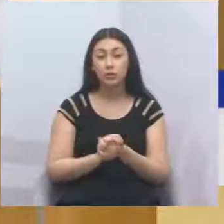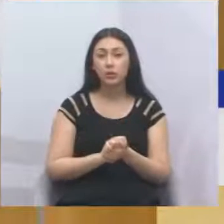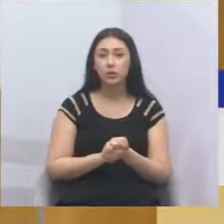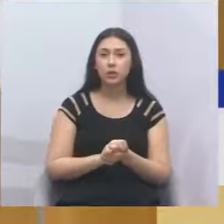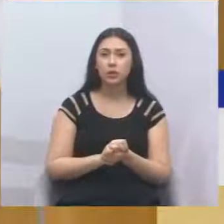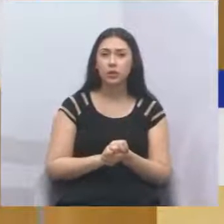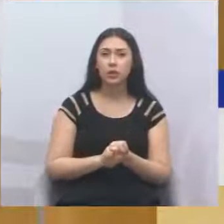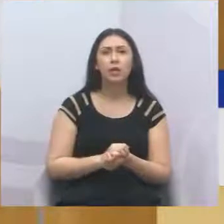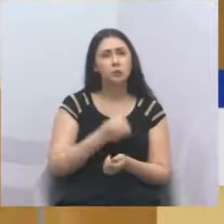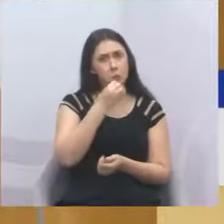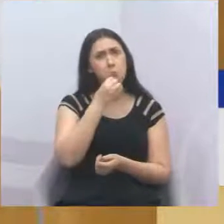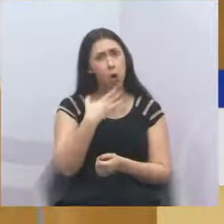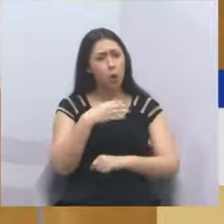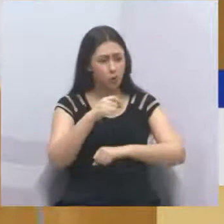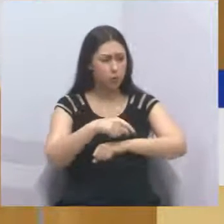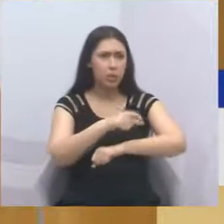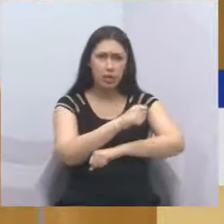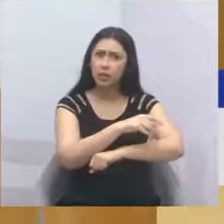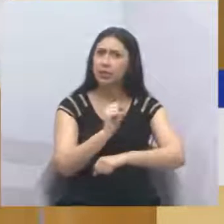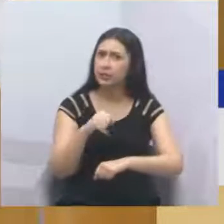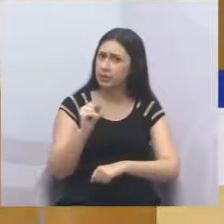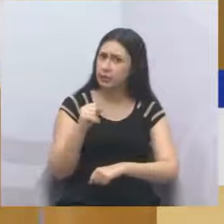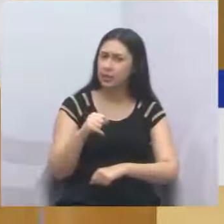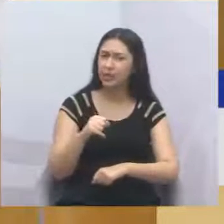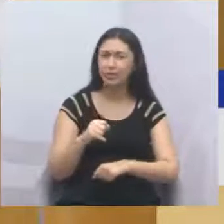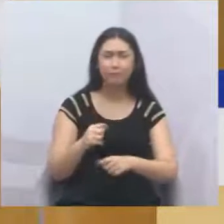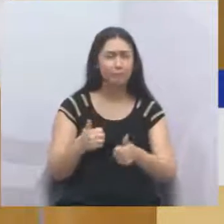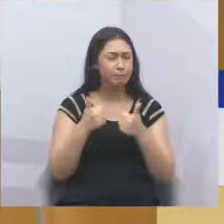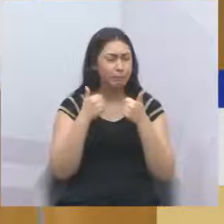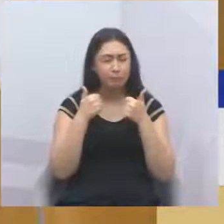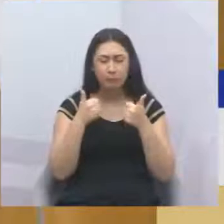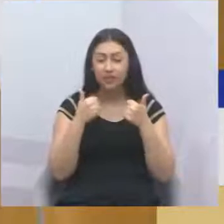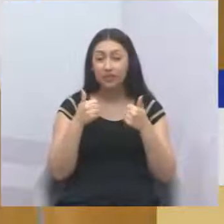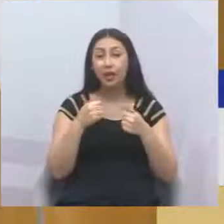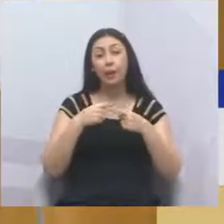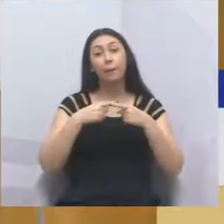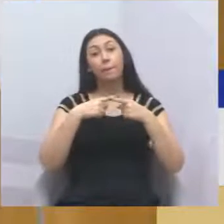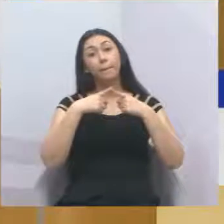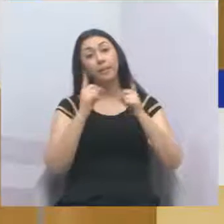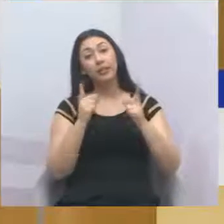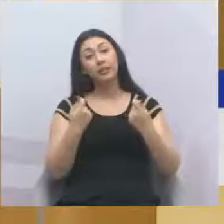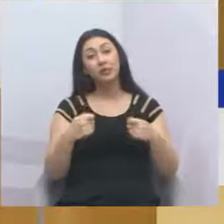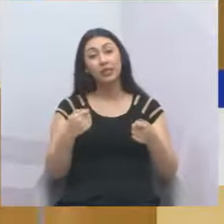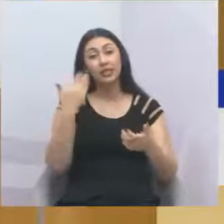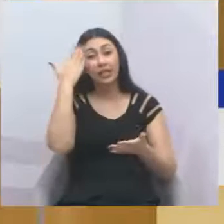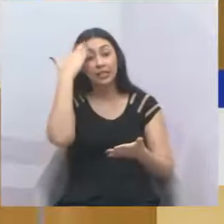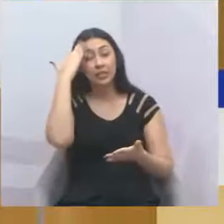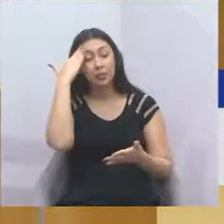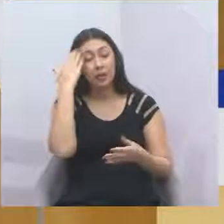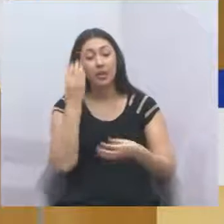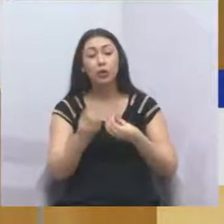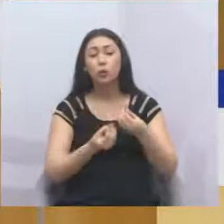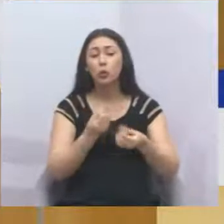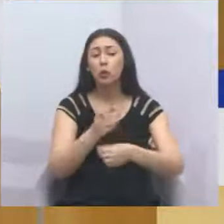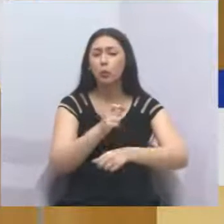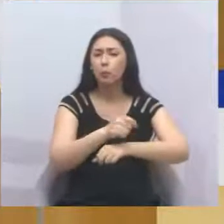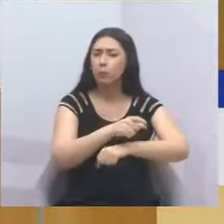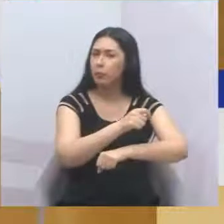louvável, sim, o plantio, muito louvável, porém, nós precisamos saber o tamanho,